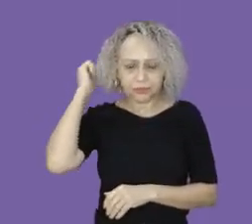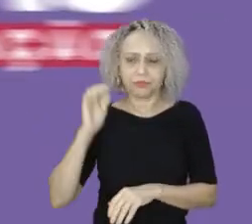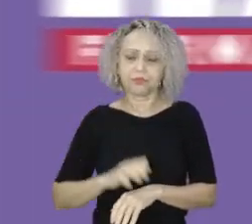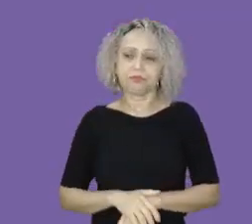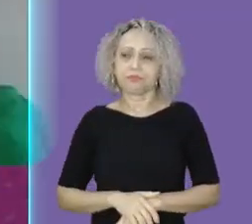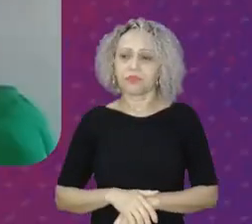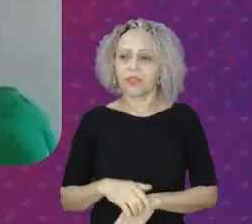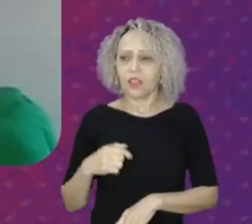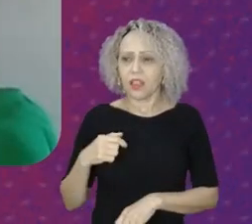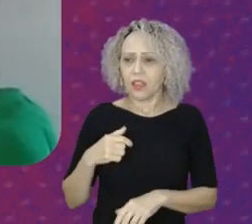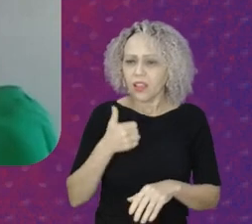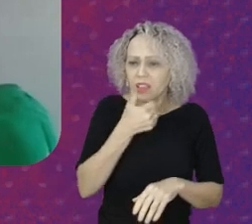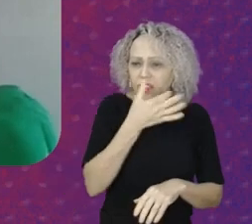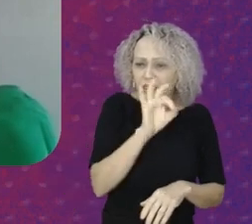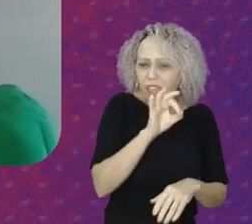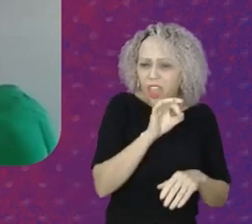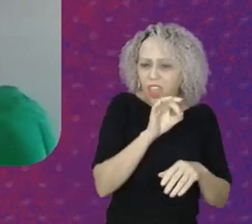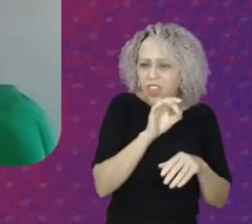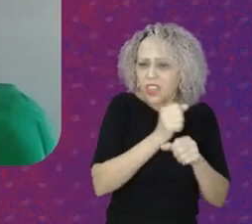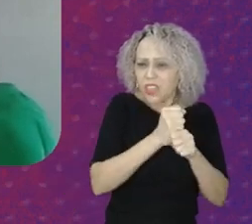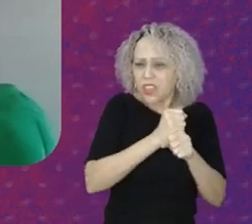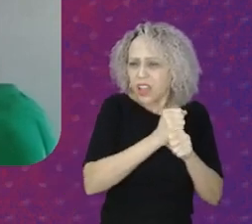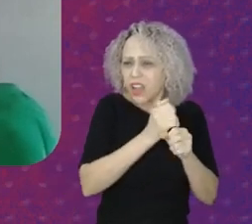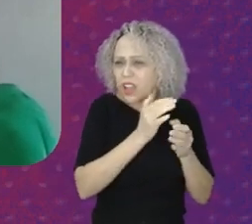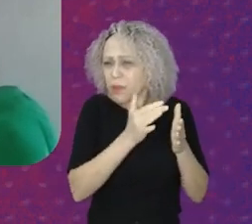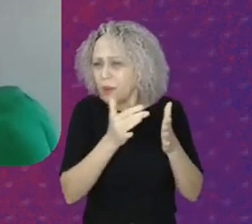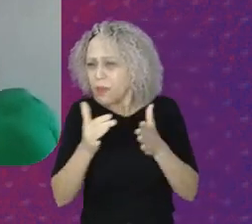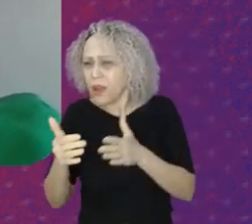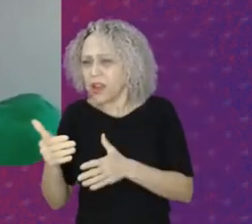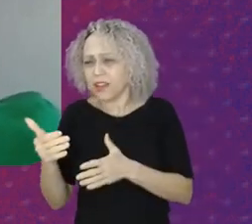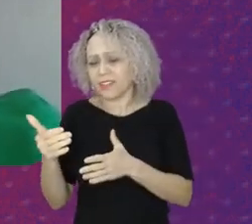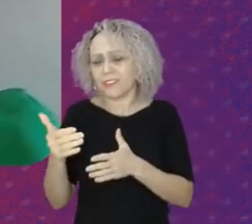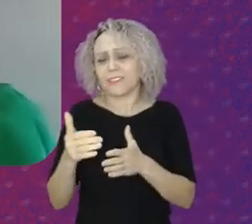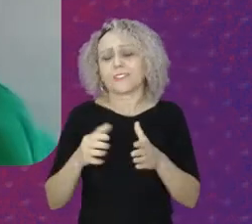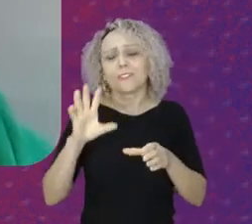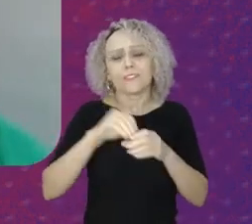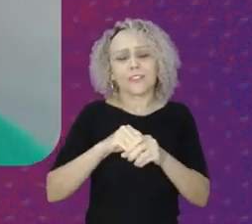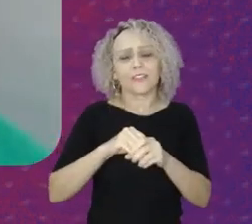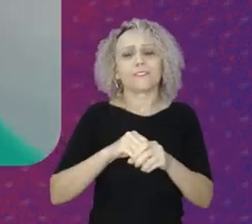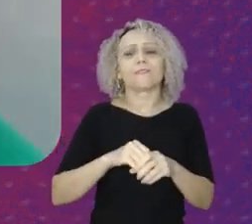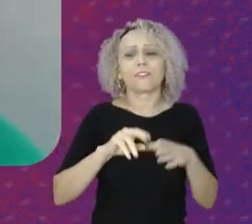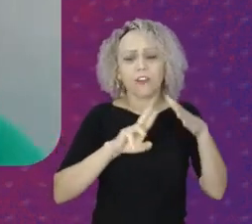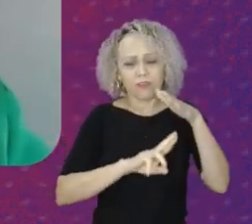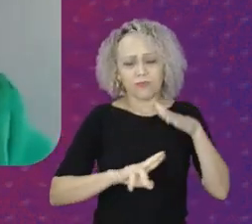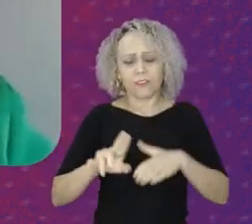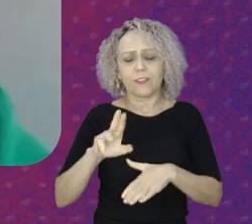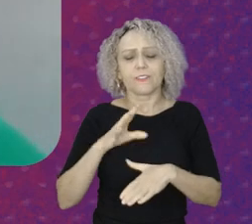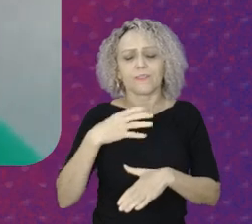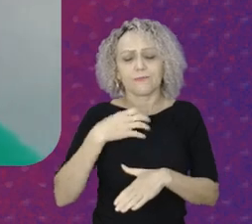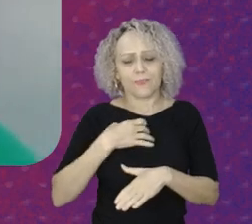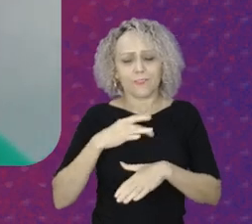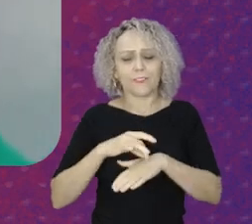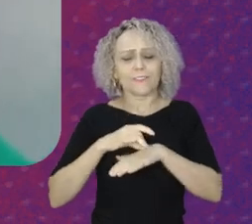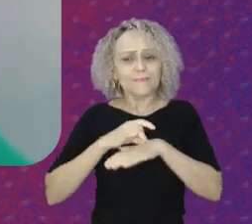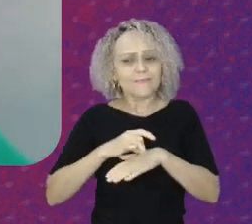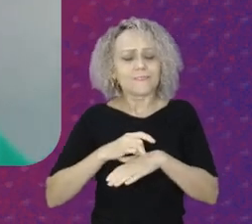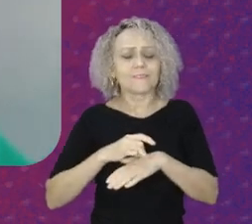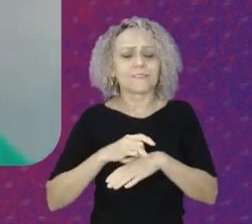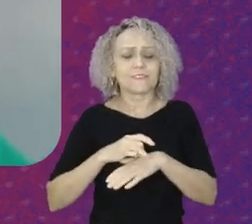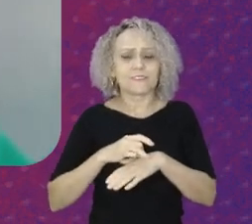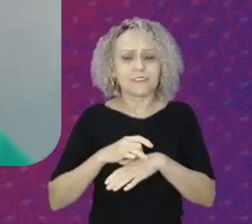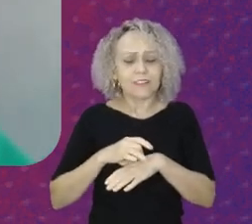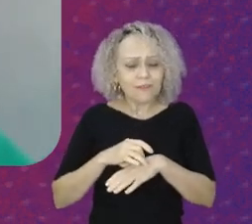esses últimos 10 anos da universidade, senti na pele as angústias, as demandas, mas